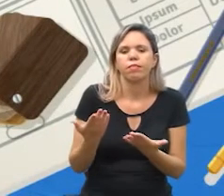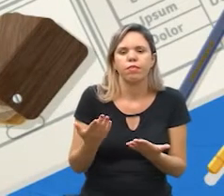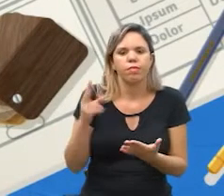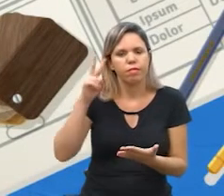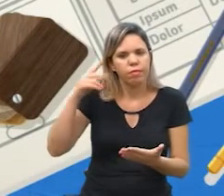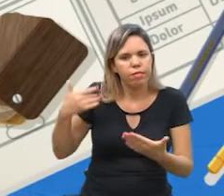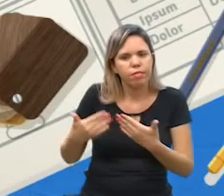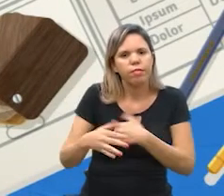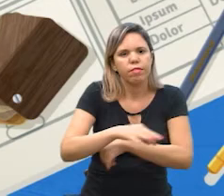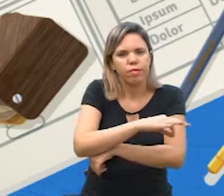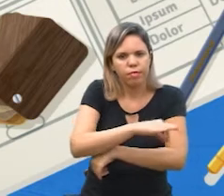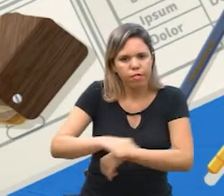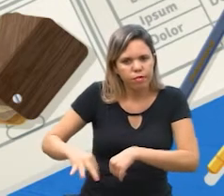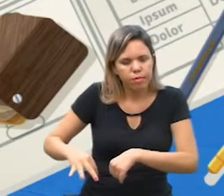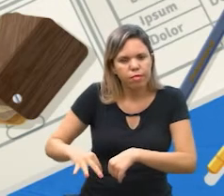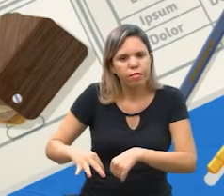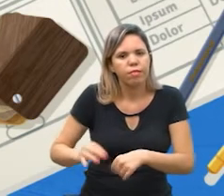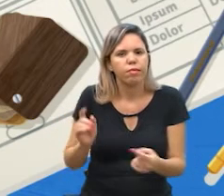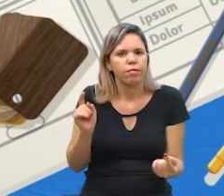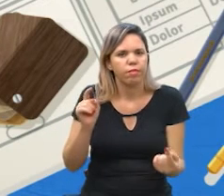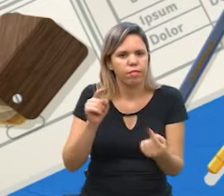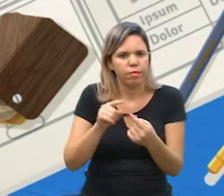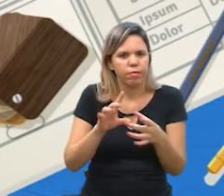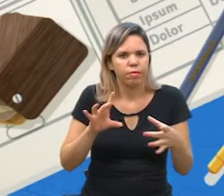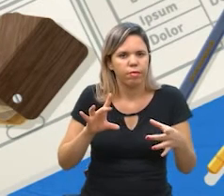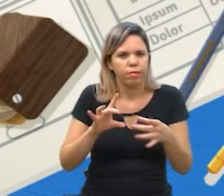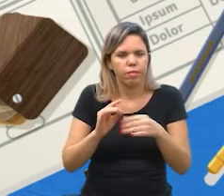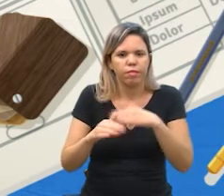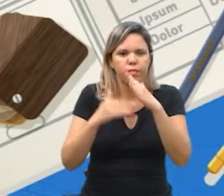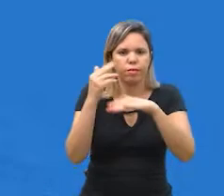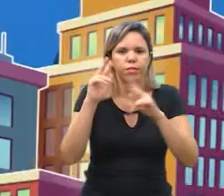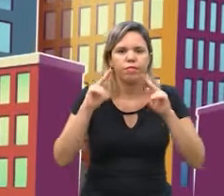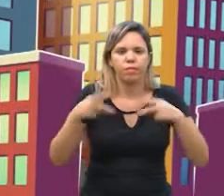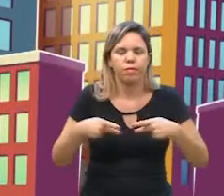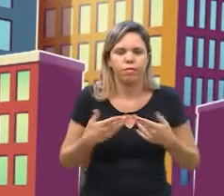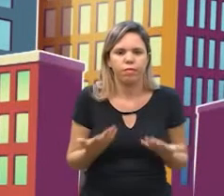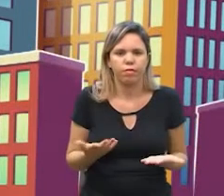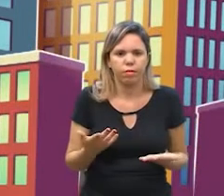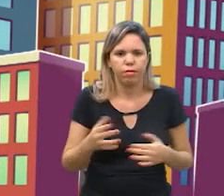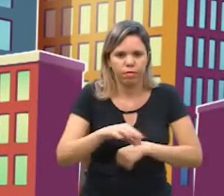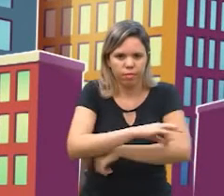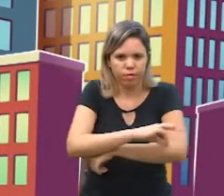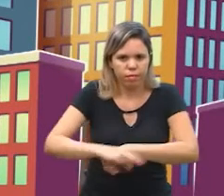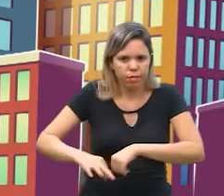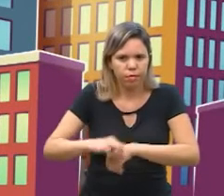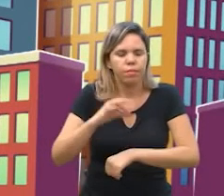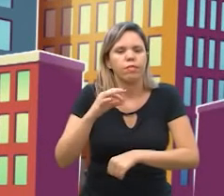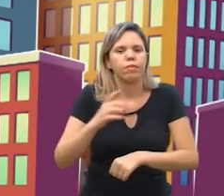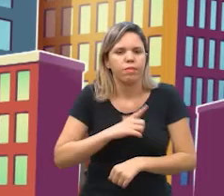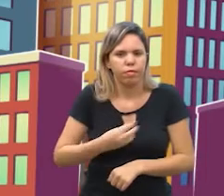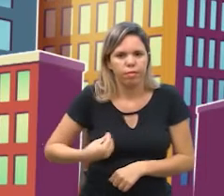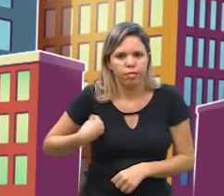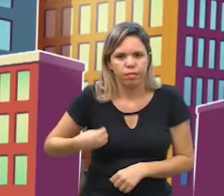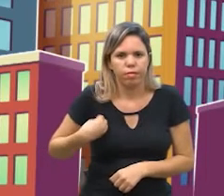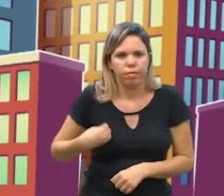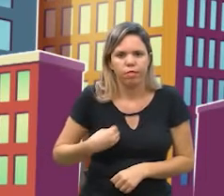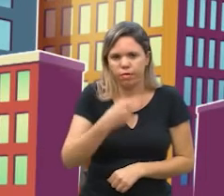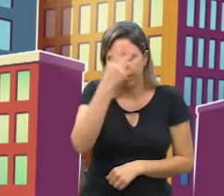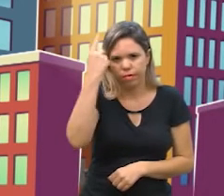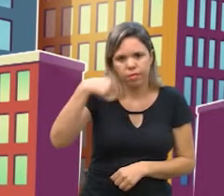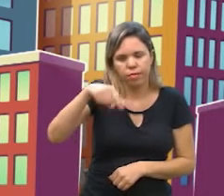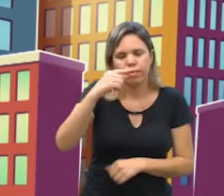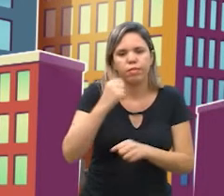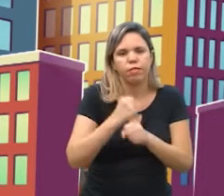história da arquitetura está diretamente relacionada à evolução humana. A arquitetura passou a existir quando o homem